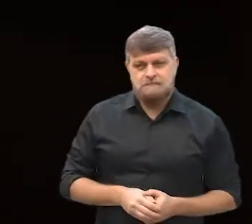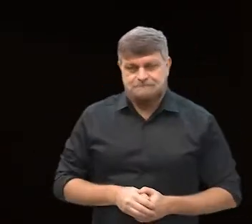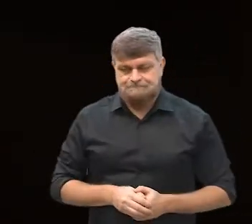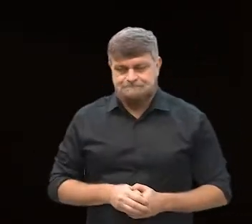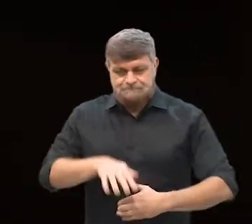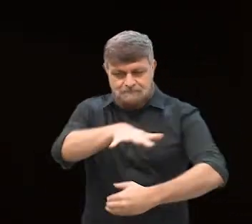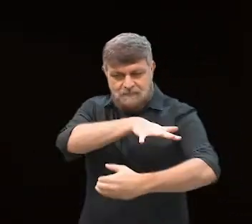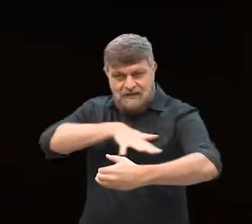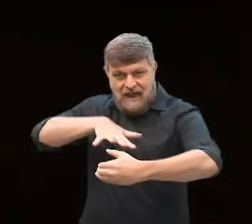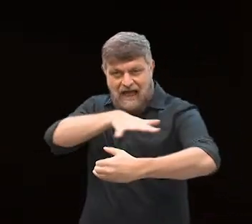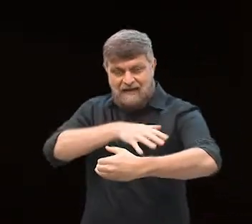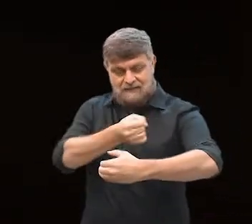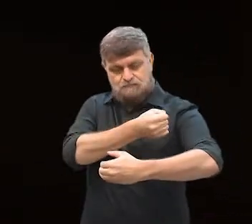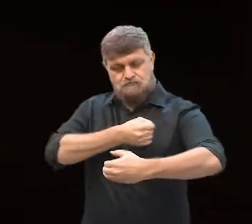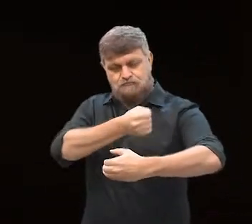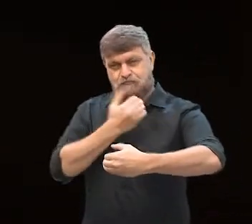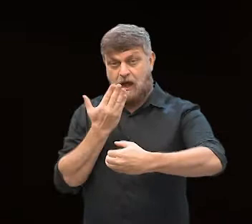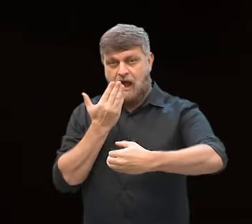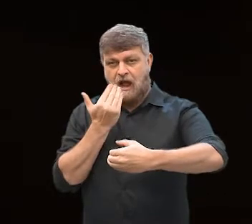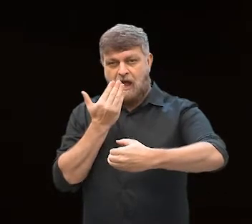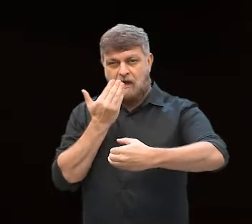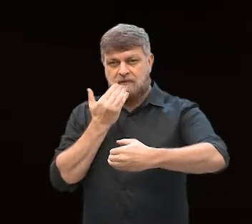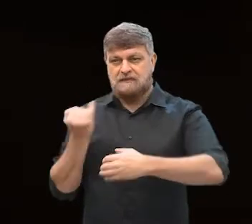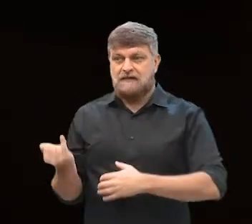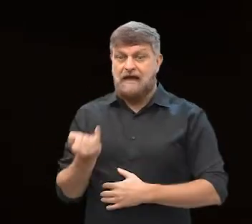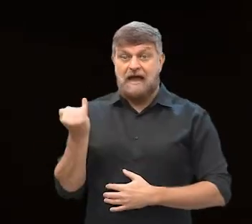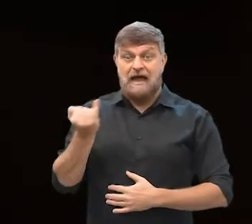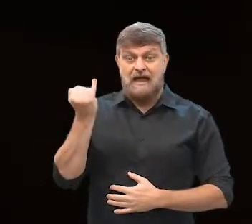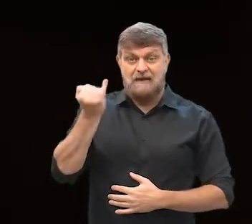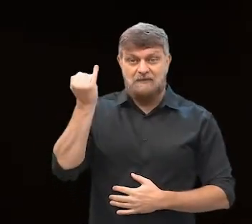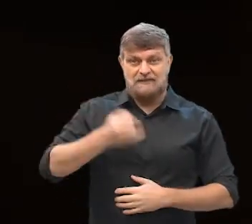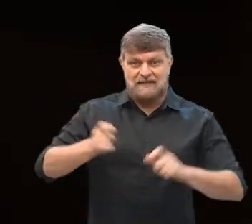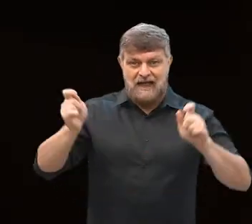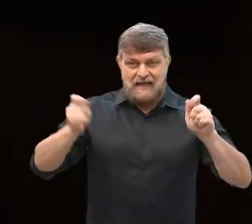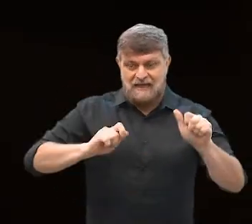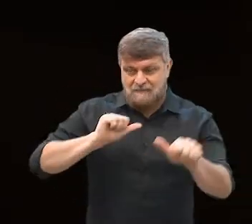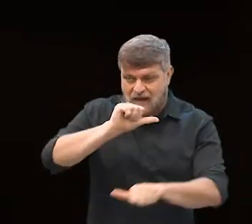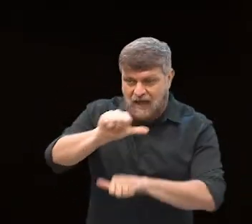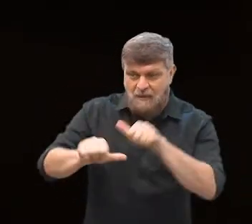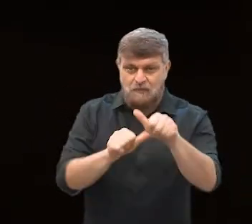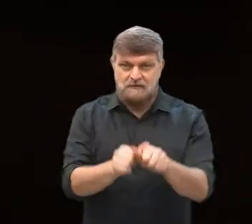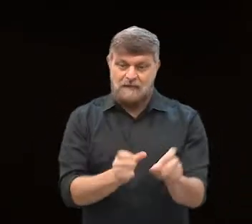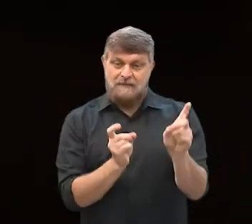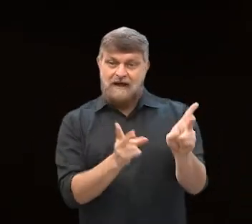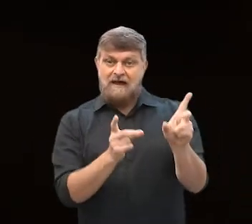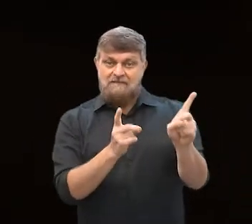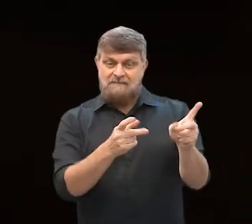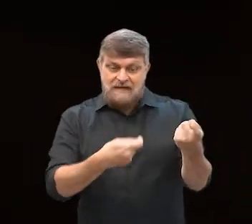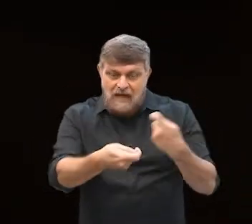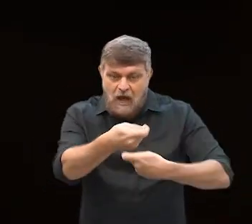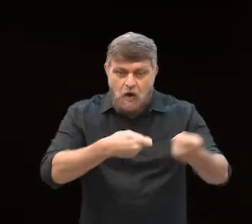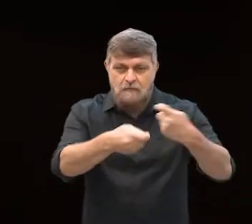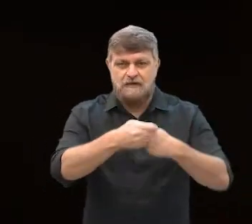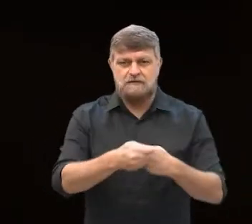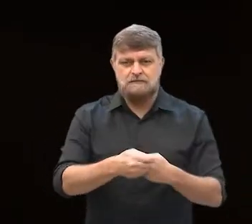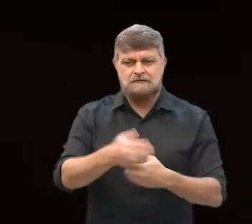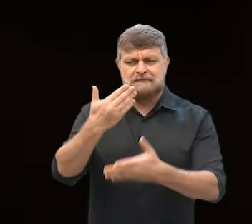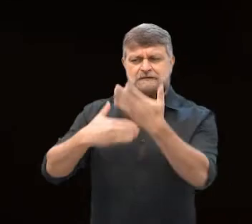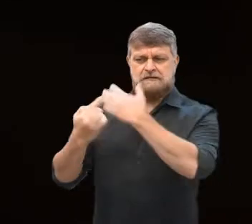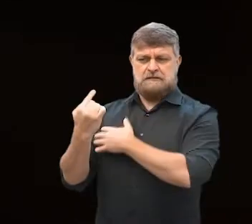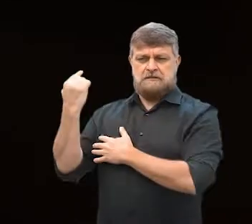a gastronomia, ela é algo importante para ser transformada num negócio. Porque geralmente, antigamente a gente falava muito